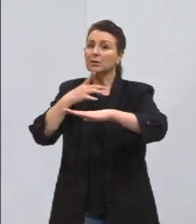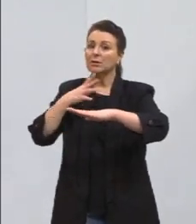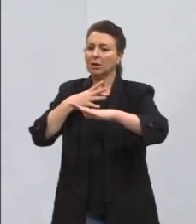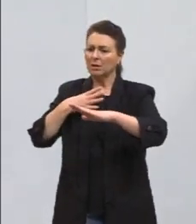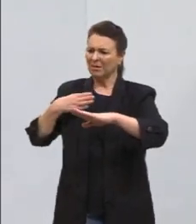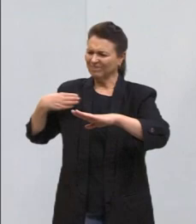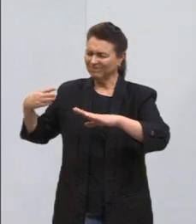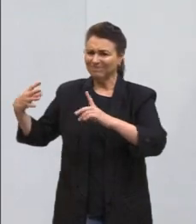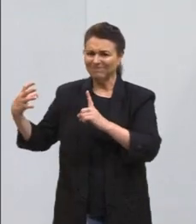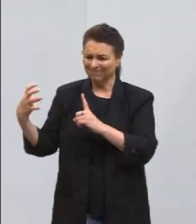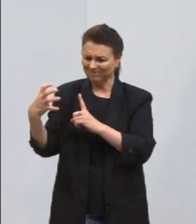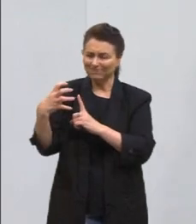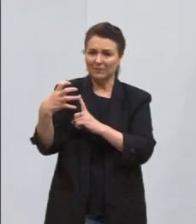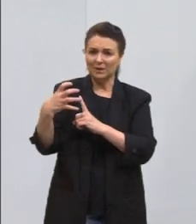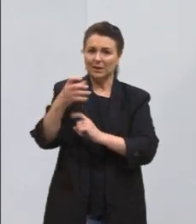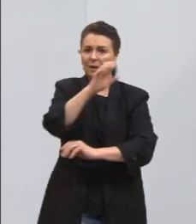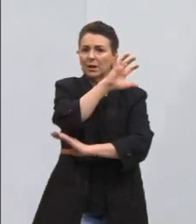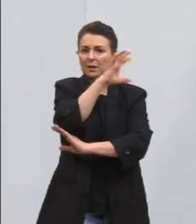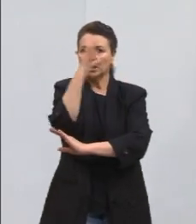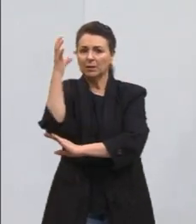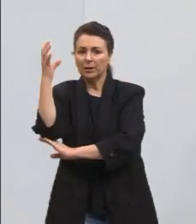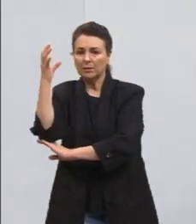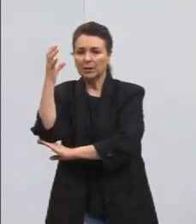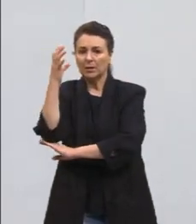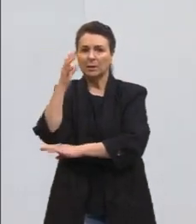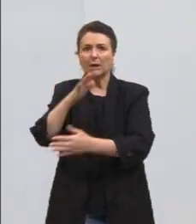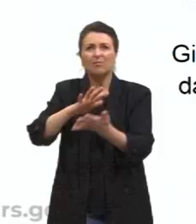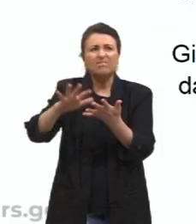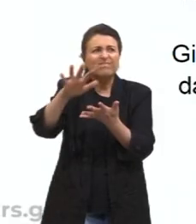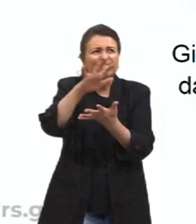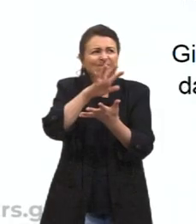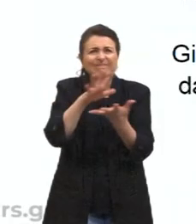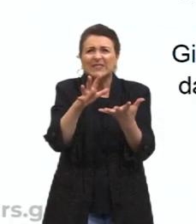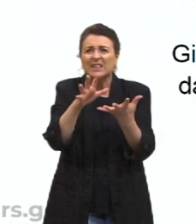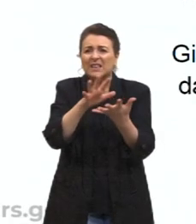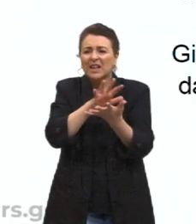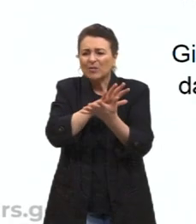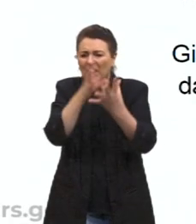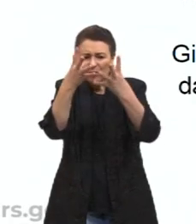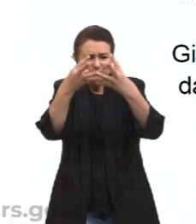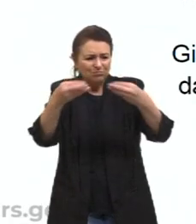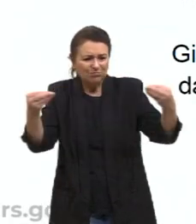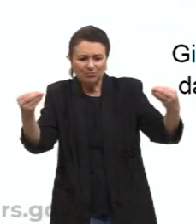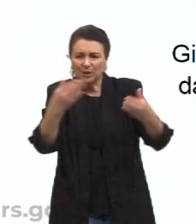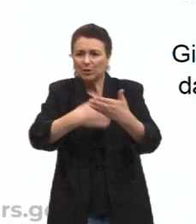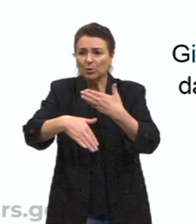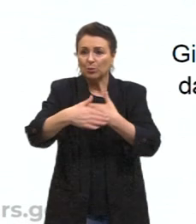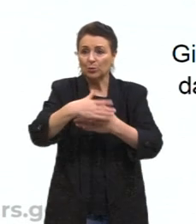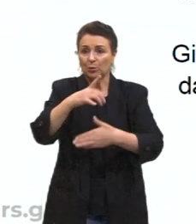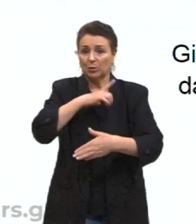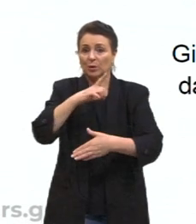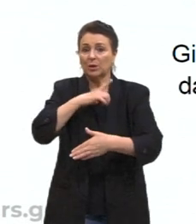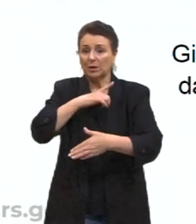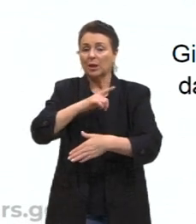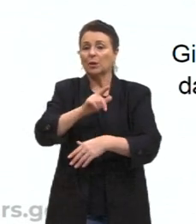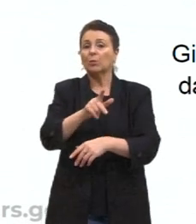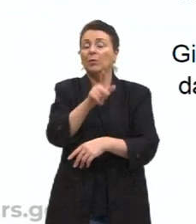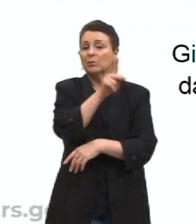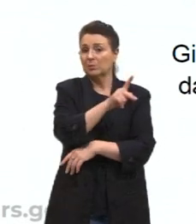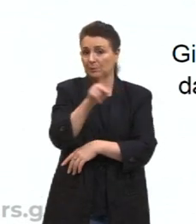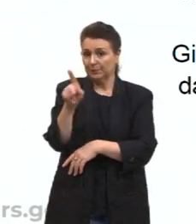natureza que passou a ser uma destruição da natureza né Aqui tem alguns camaradas já que preocupa já há muito tempo